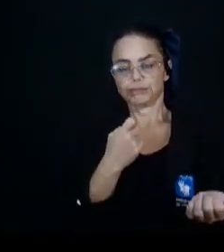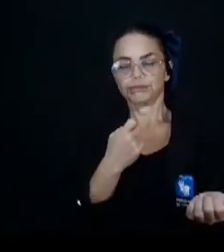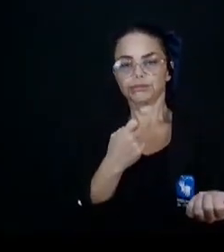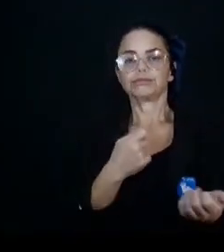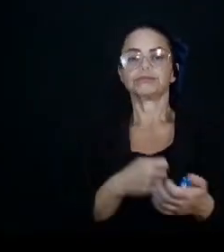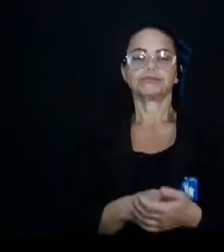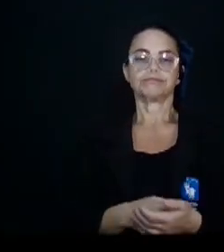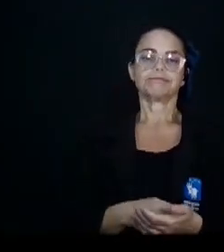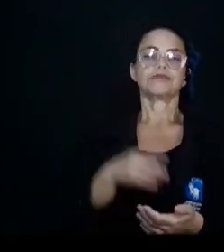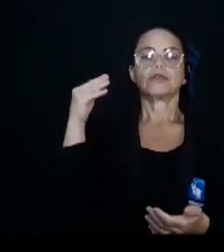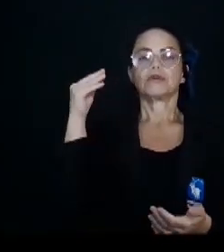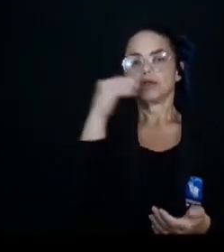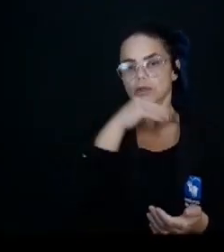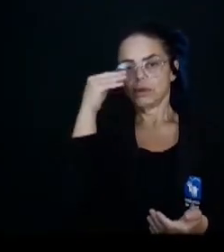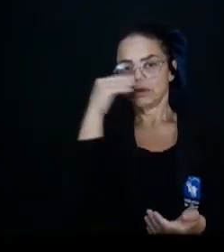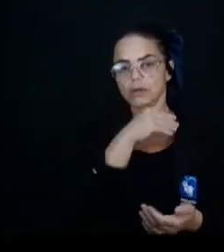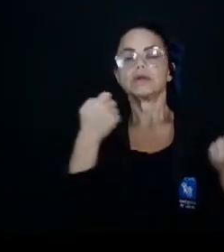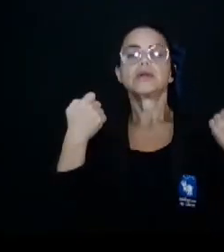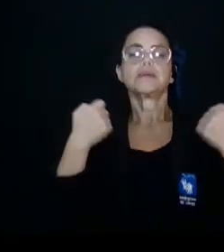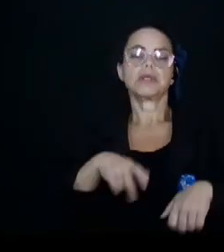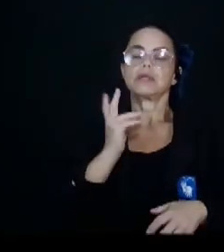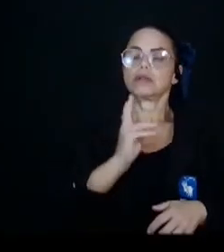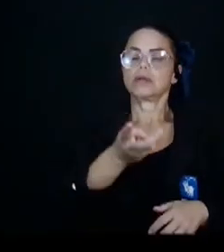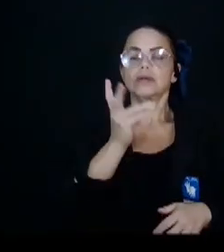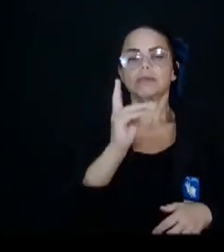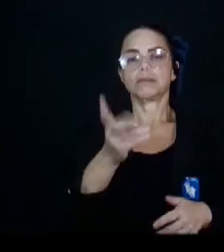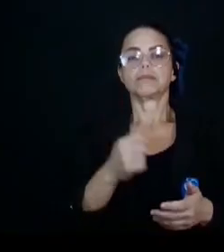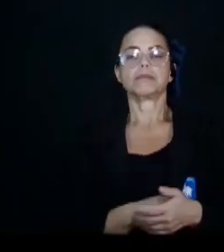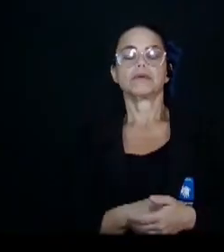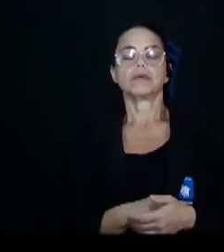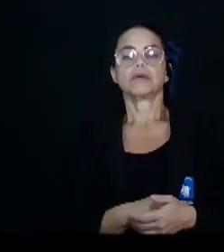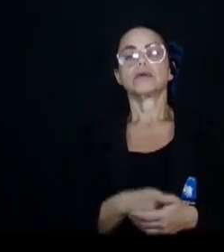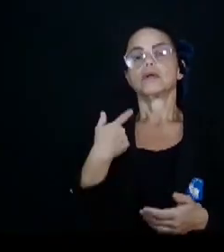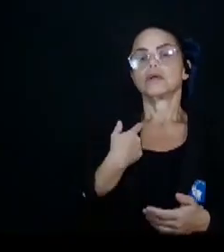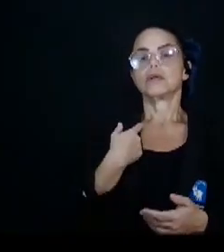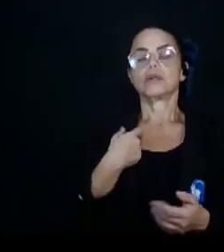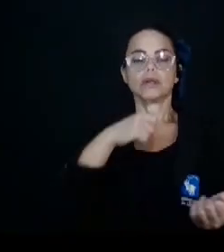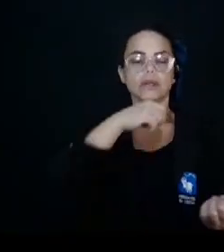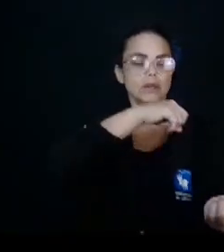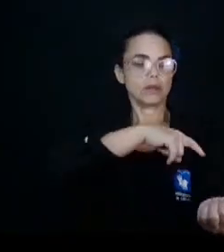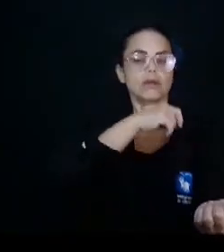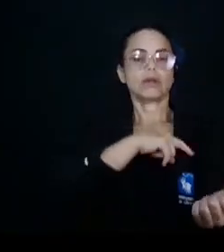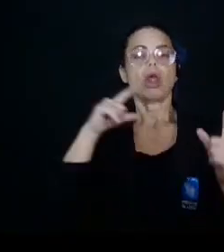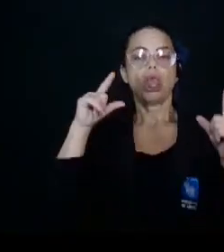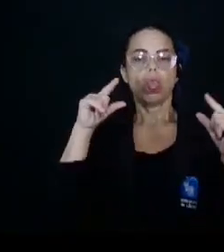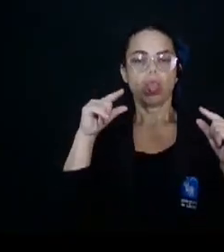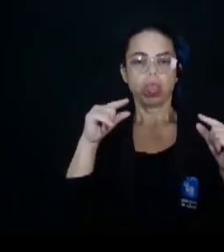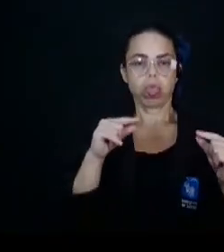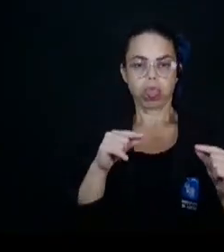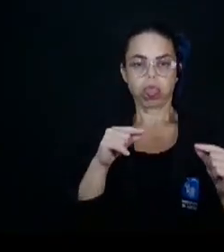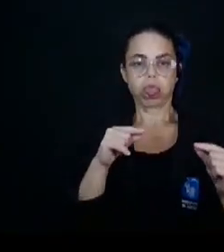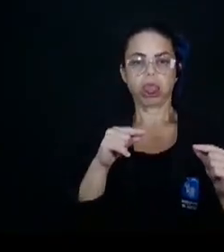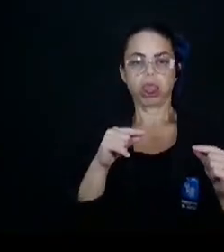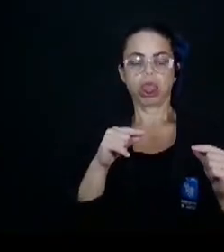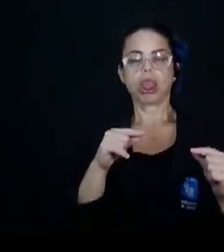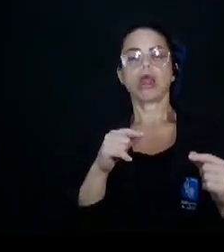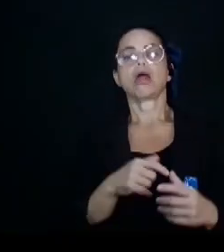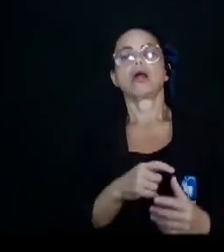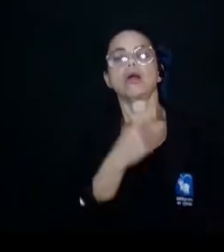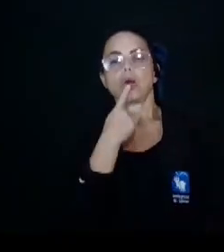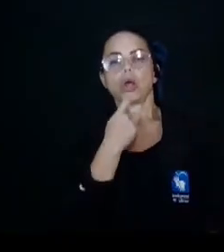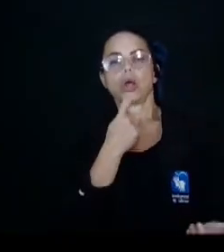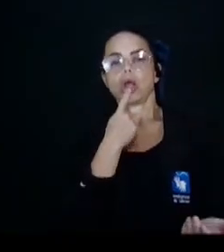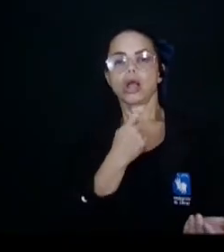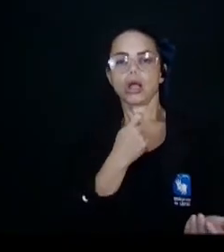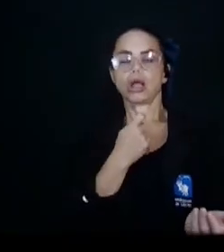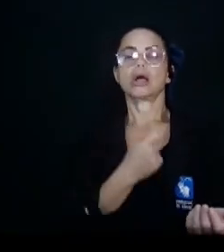é frequente, porque é esperado que essa quimioterapia baixe bastante a célula do sangue. Mas, novamente, os